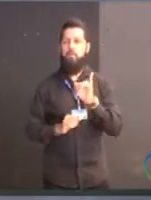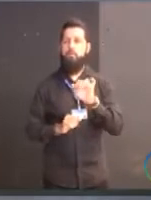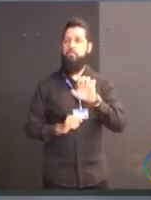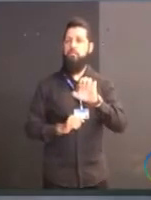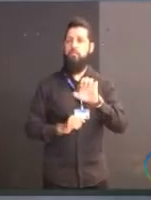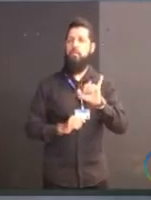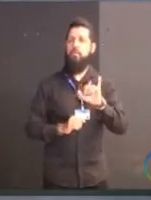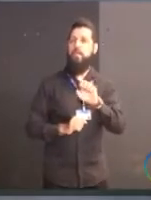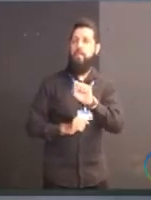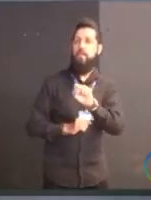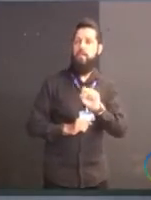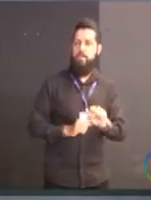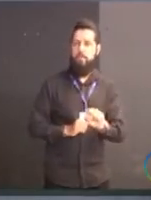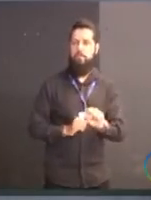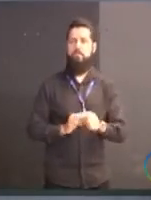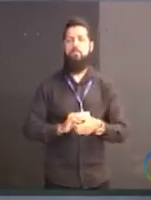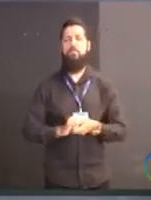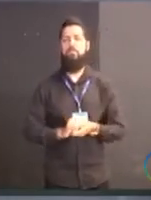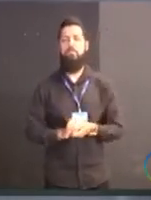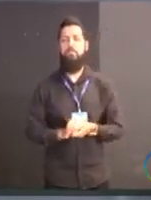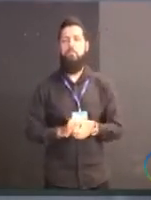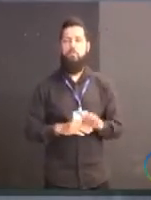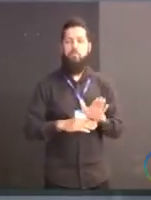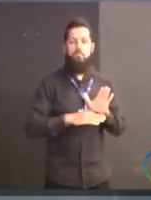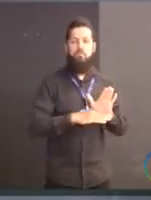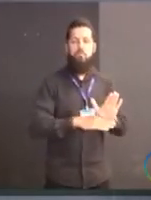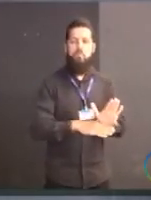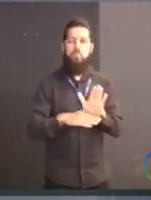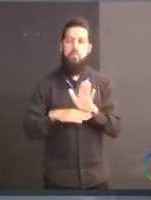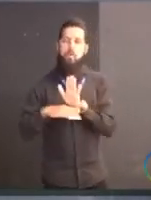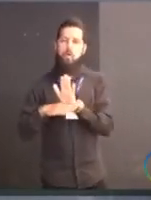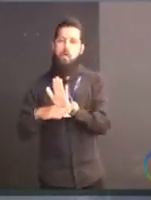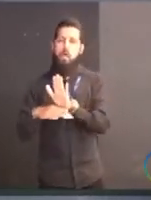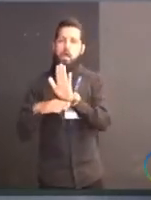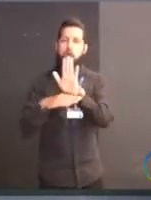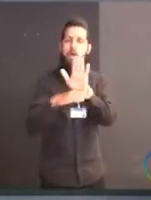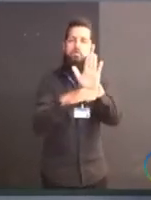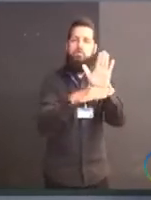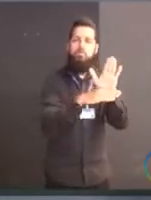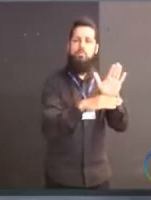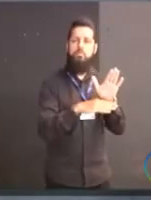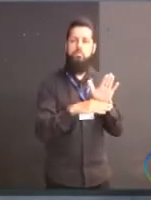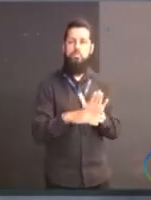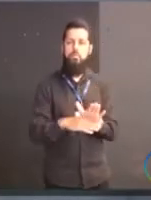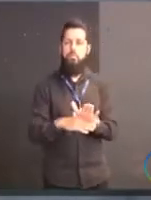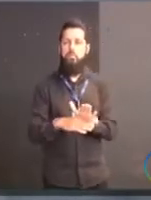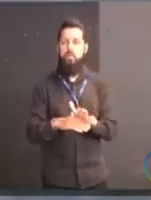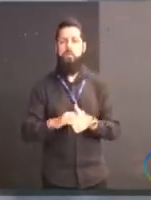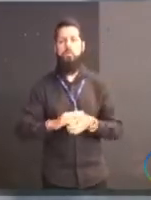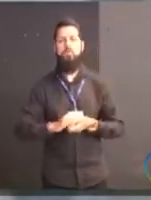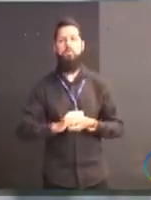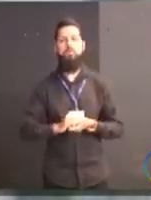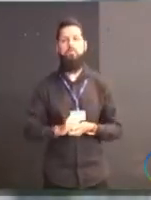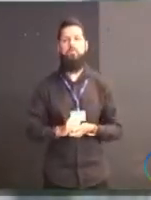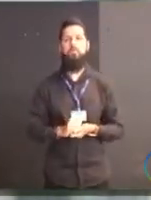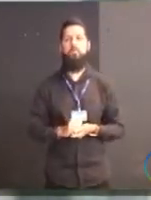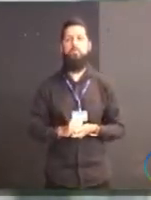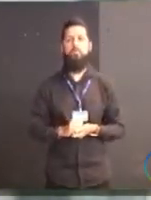perfeitamente interessados em auxiliar os seus semelhantes sem nenhum desejo de